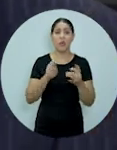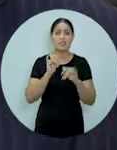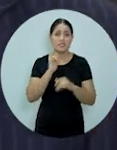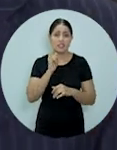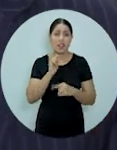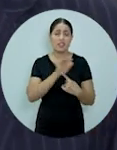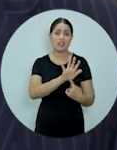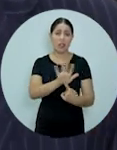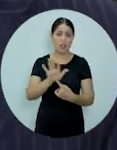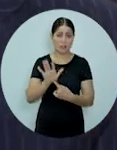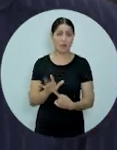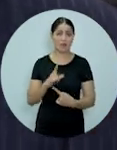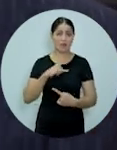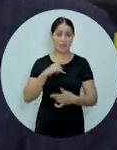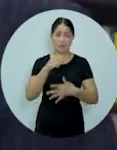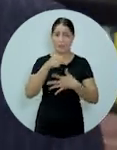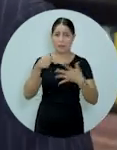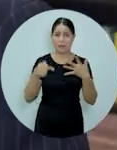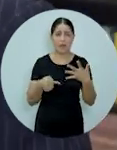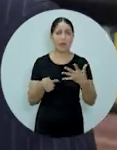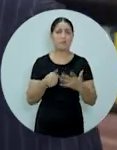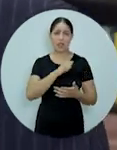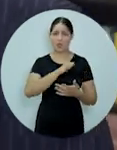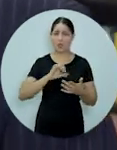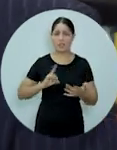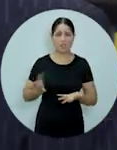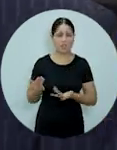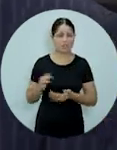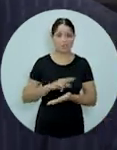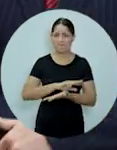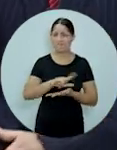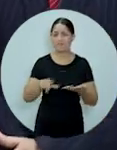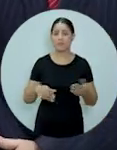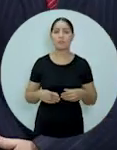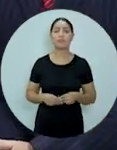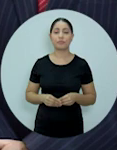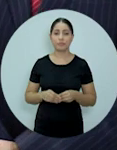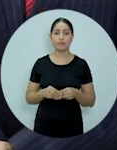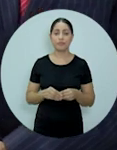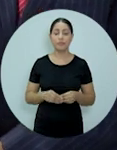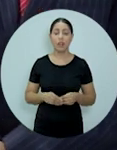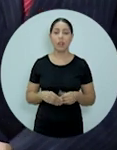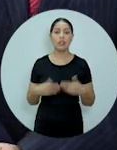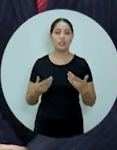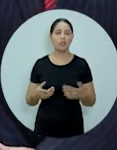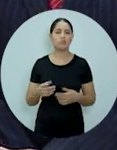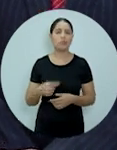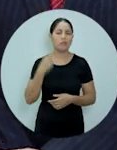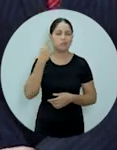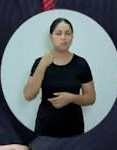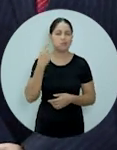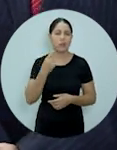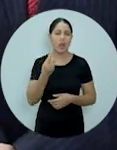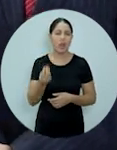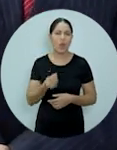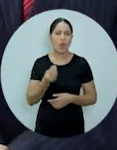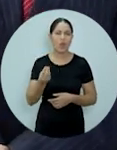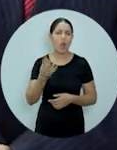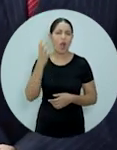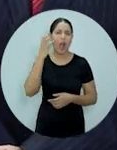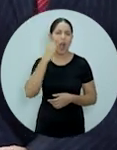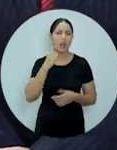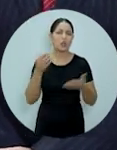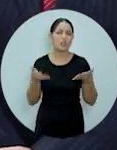a que você se reporta, 45 mil, tem vários adolescentes também, Rafael. Entendi. Doutor, como o senhor avalia hoje o